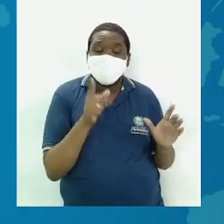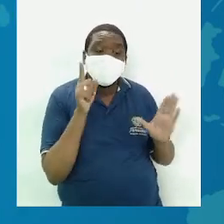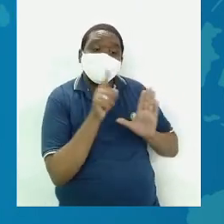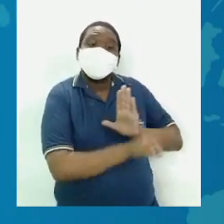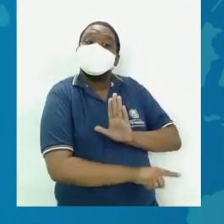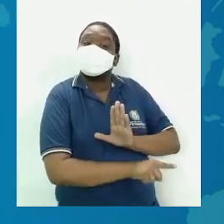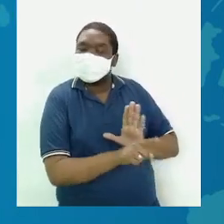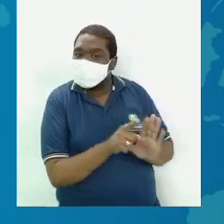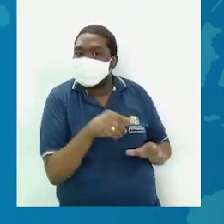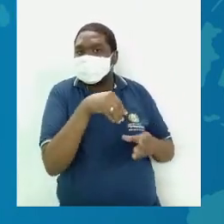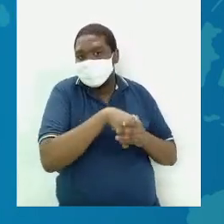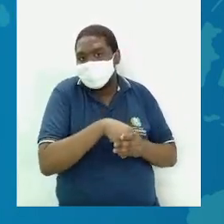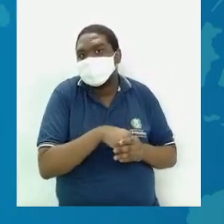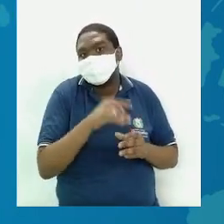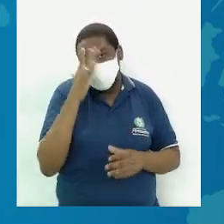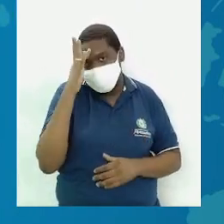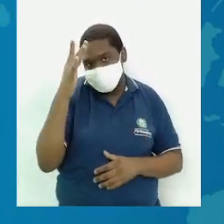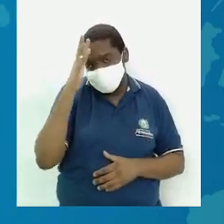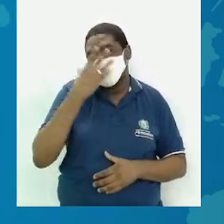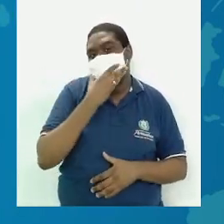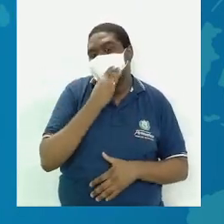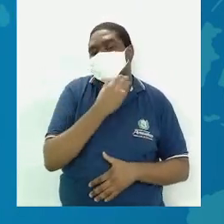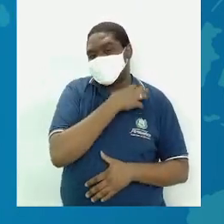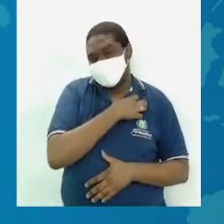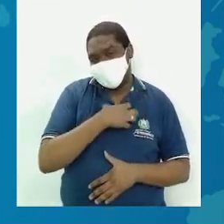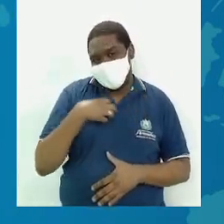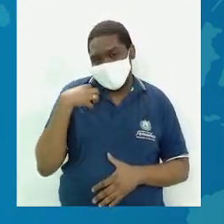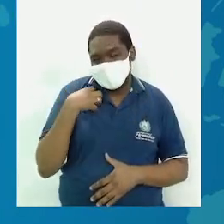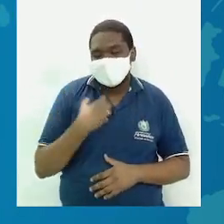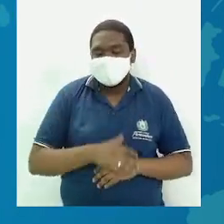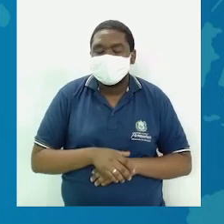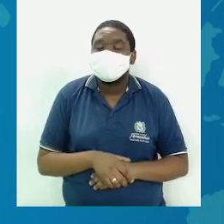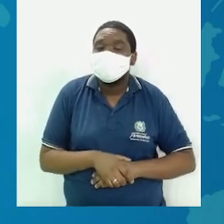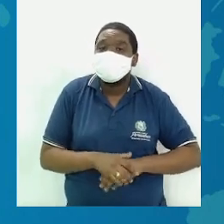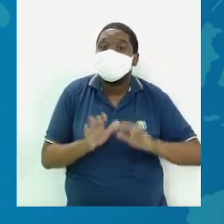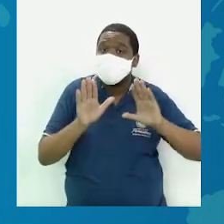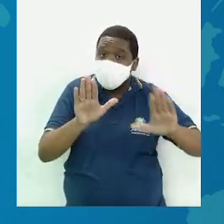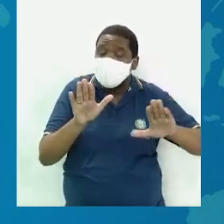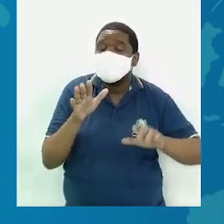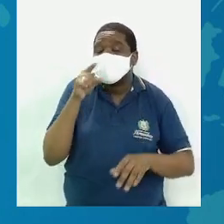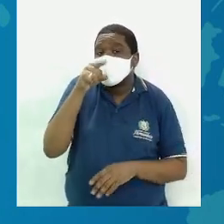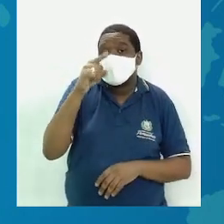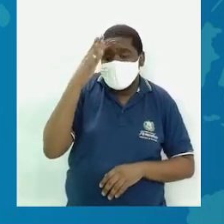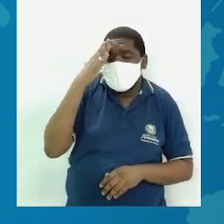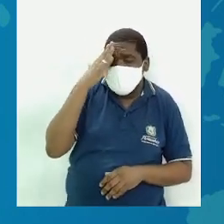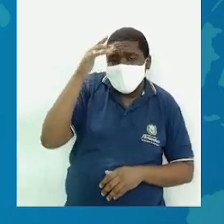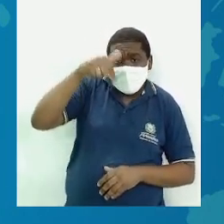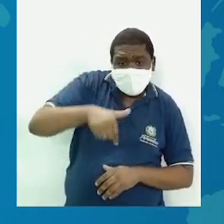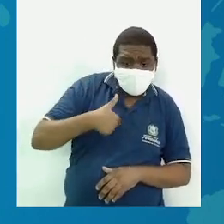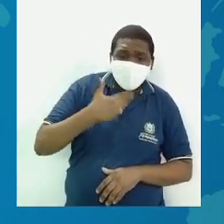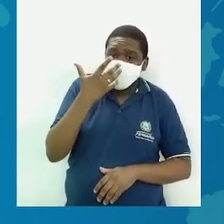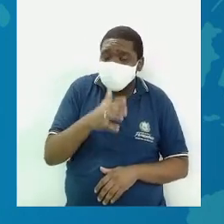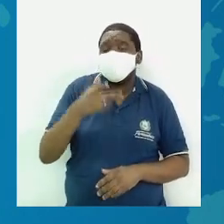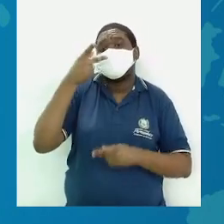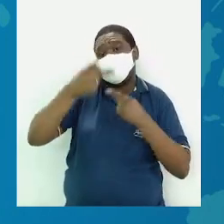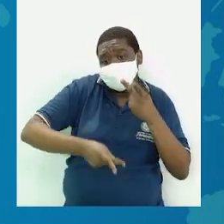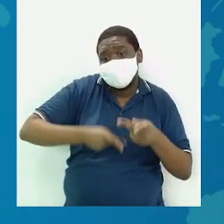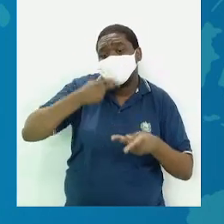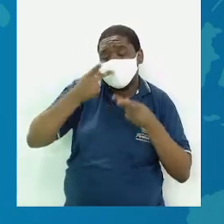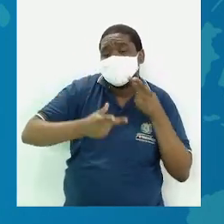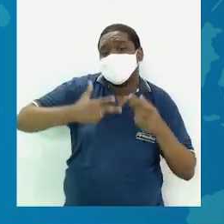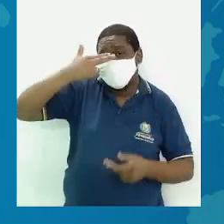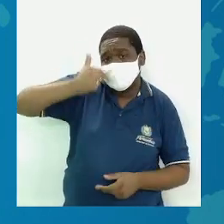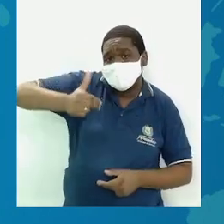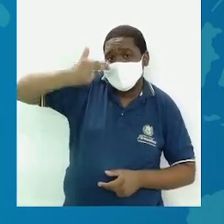exemplo, a filosofia de Sócrates. É verdade. Porém, vocês sabem que eu não quero aqui ser repetitivo, nem quero fazer aqui